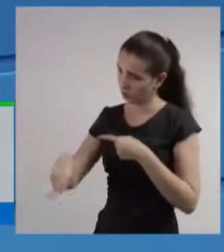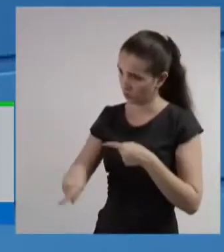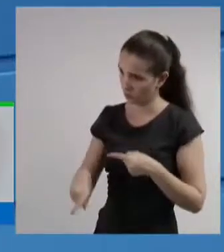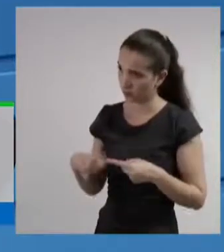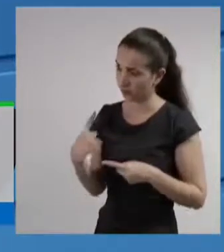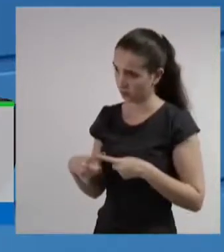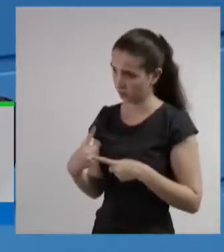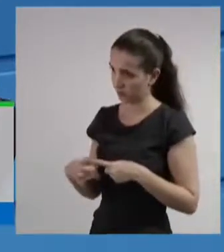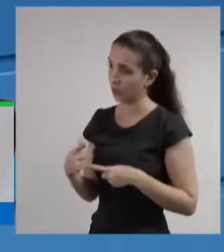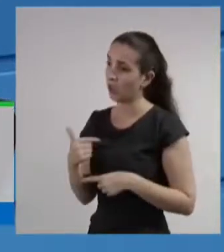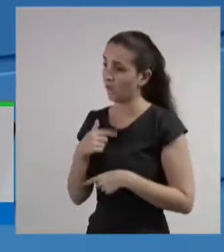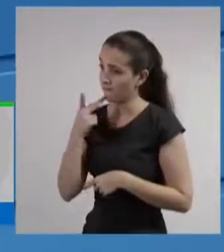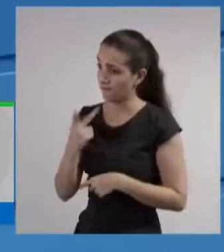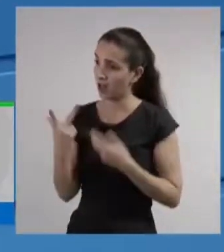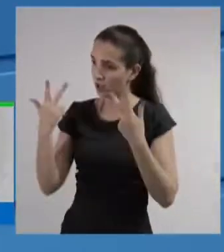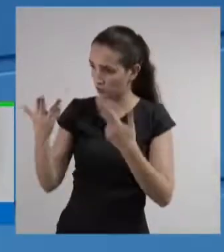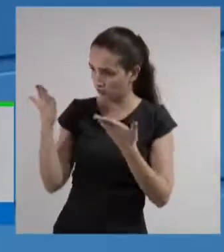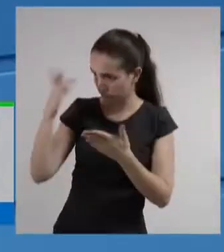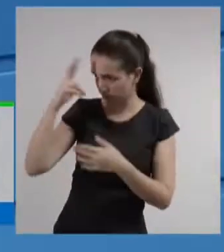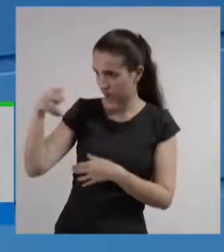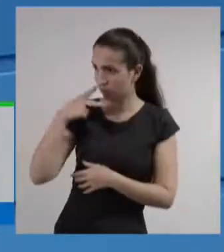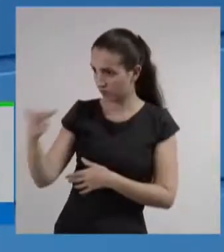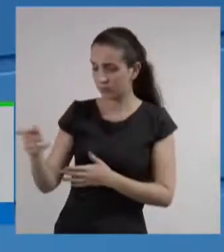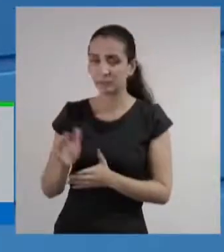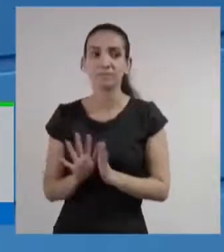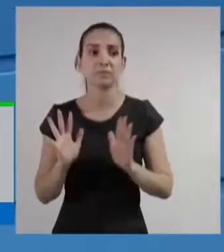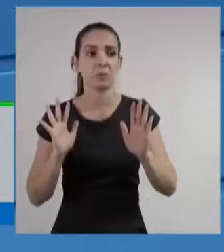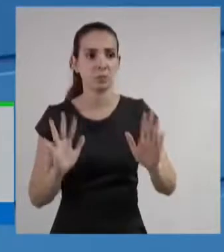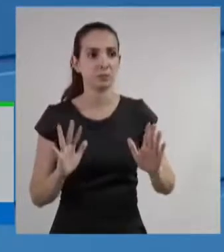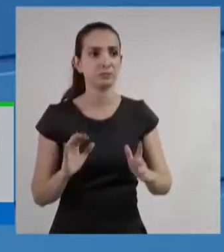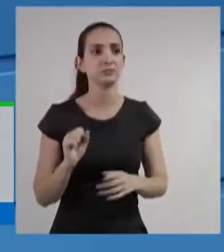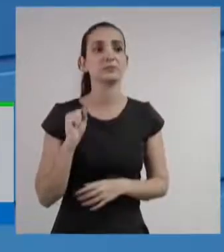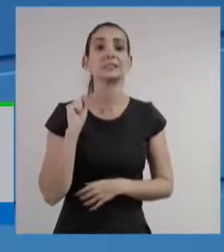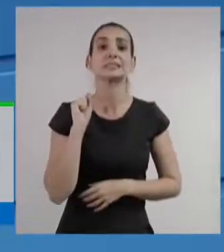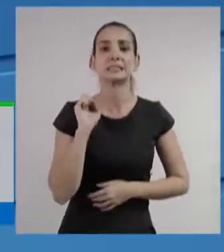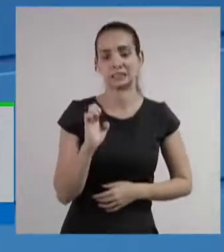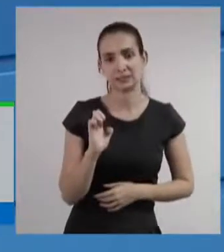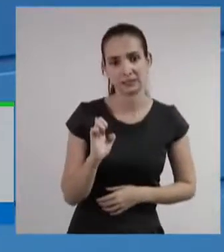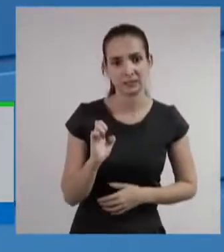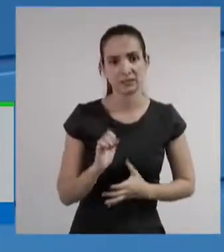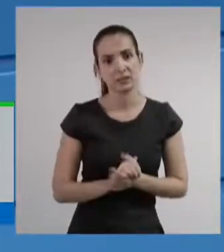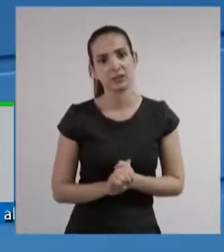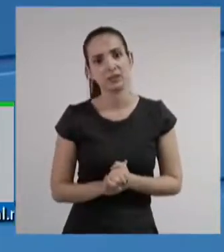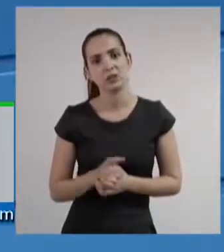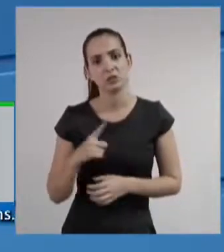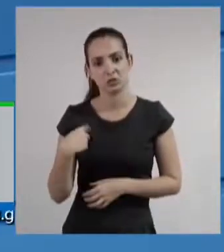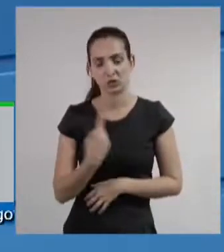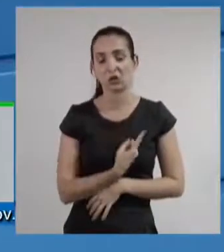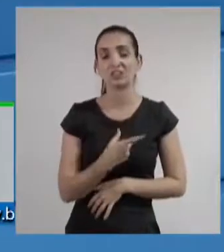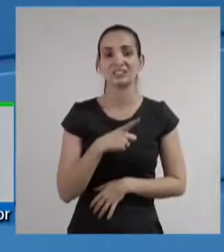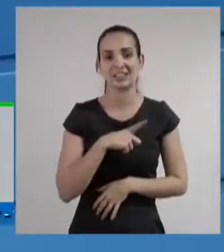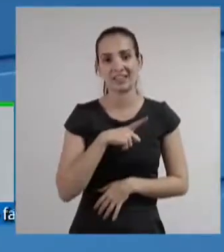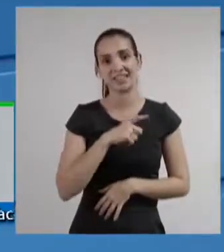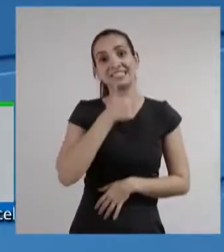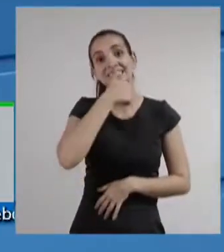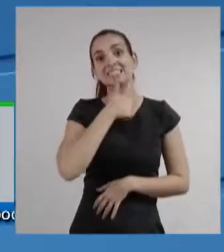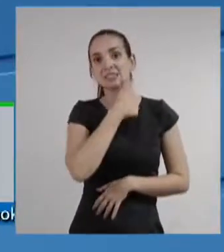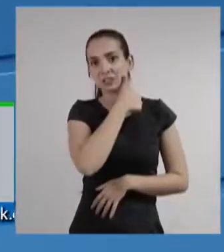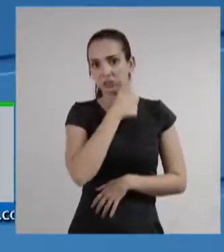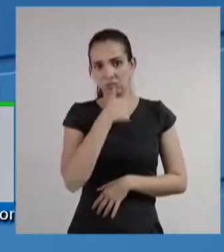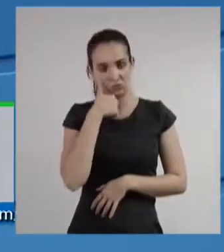Vou usar do mesmo jeito que Vossa Excelência utilizou. Se está dizendo que nós estamos sacrificando o produtor